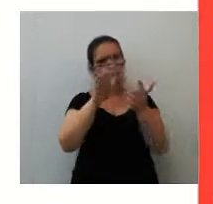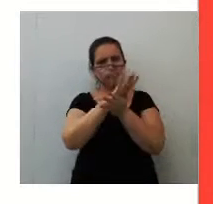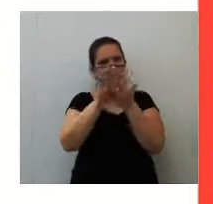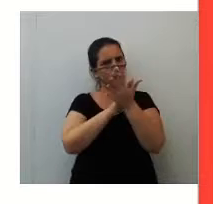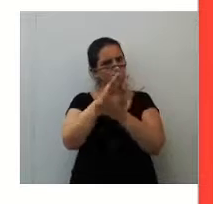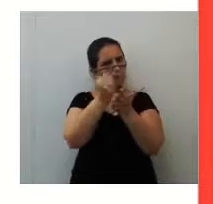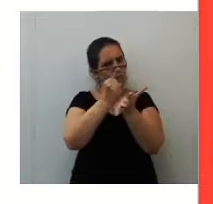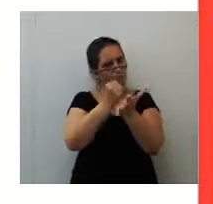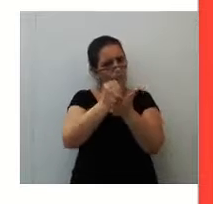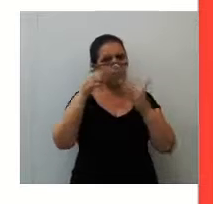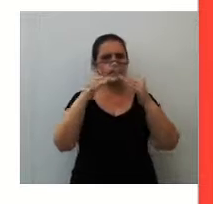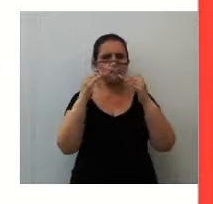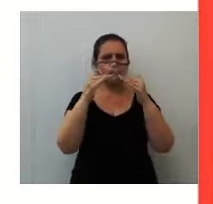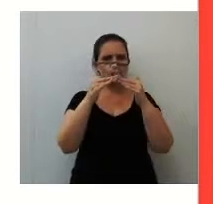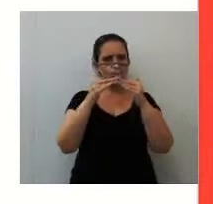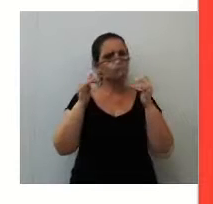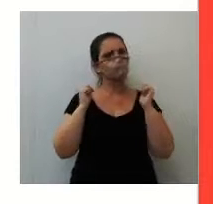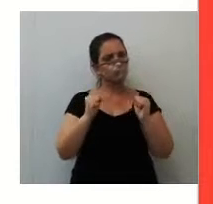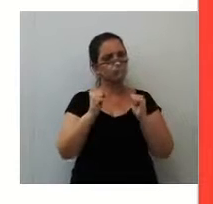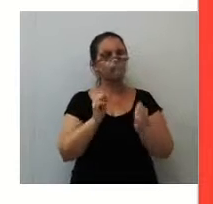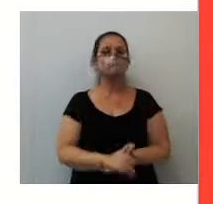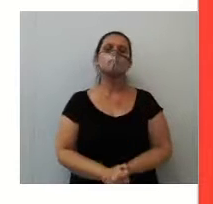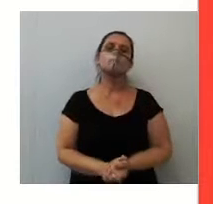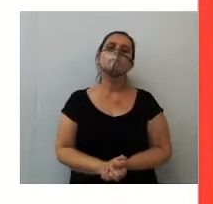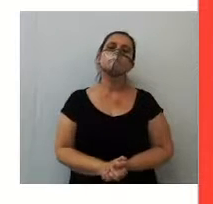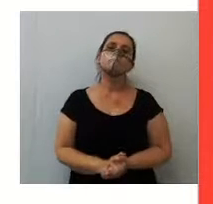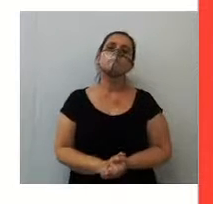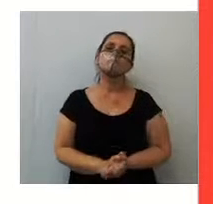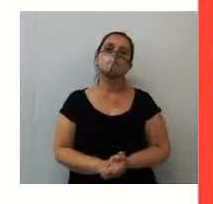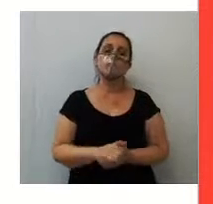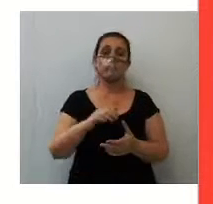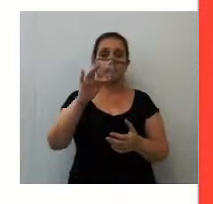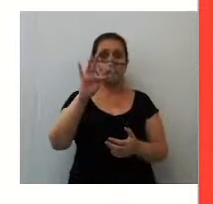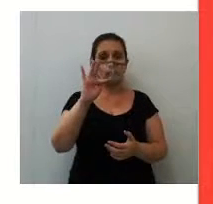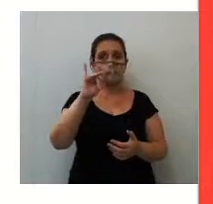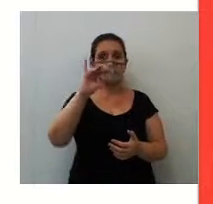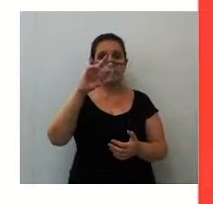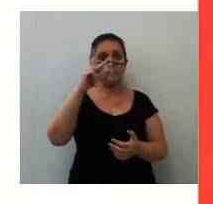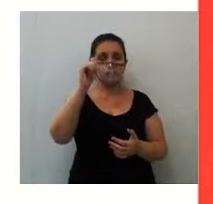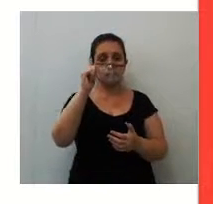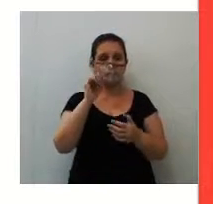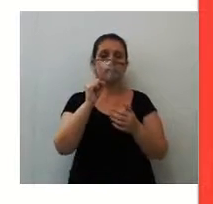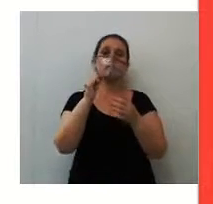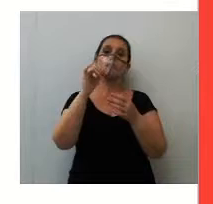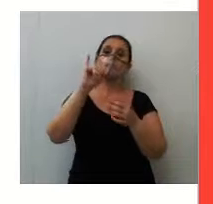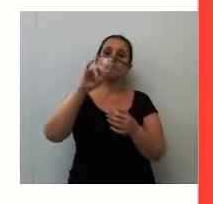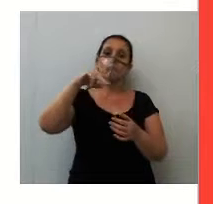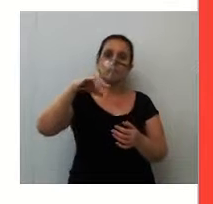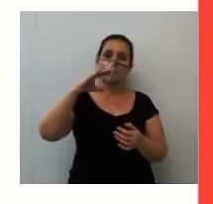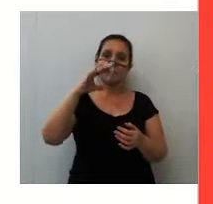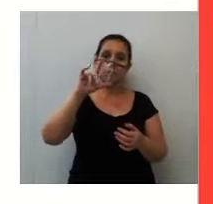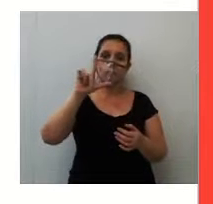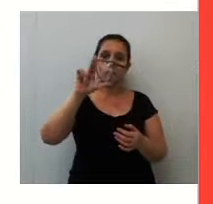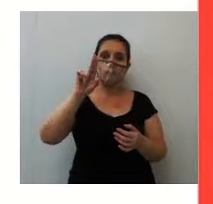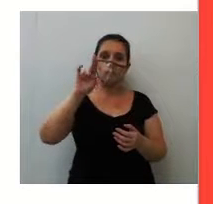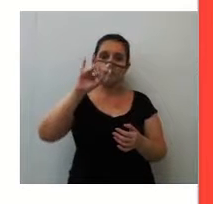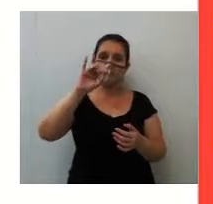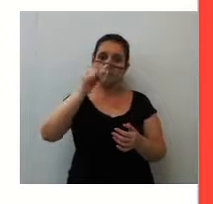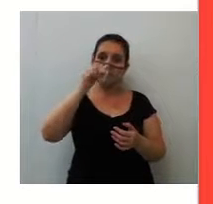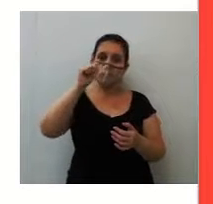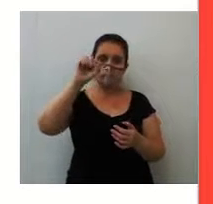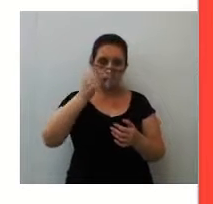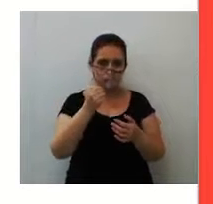documento tem que concordar em gênero e número tá bom as fichas estão inclusa beleza